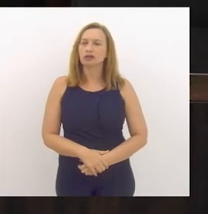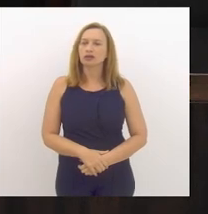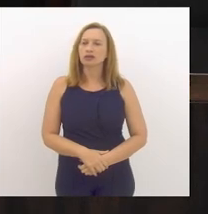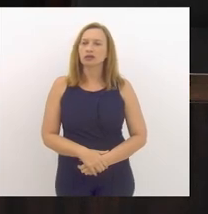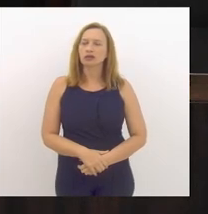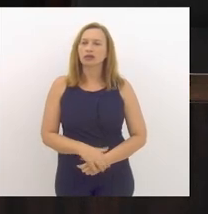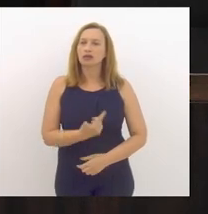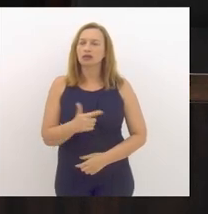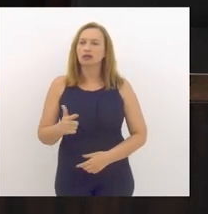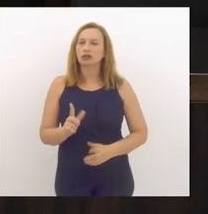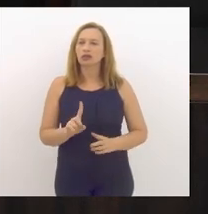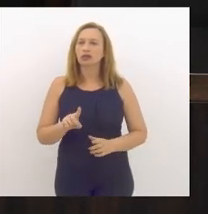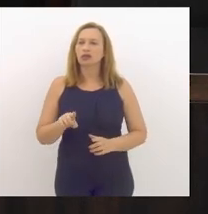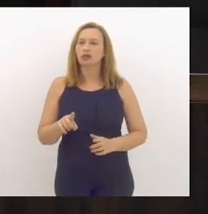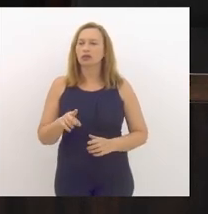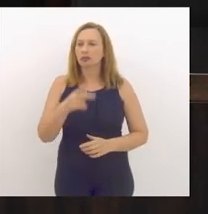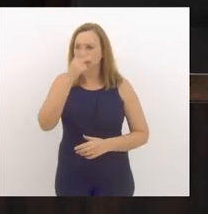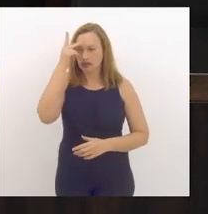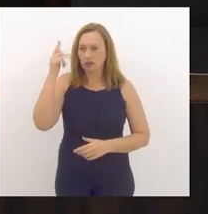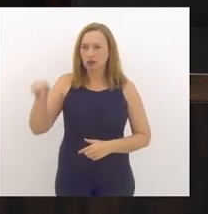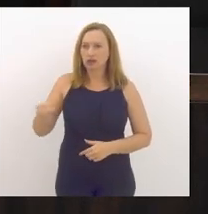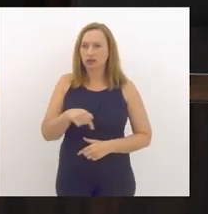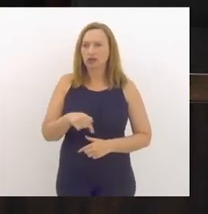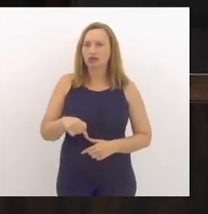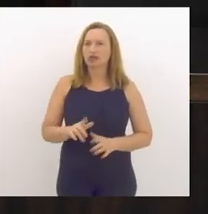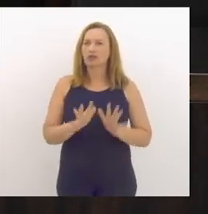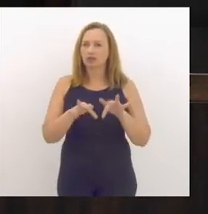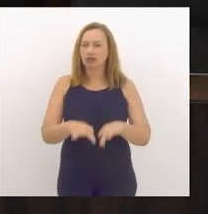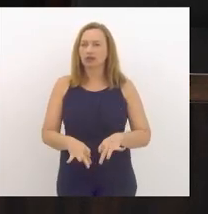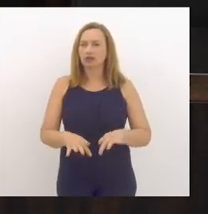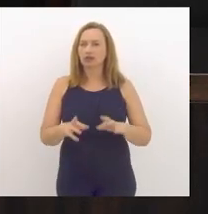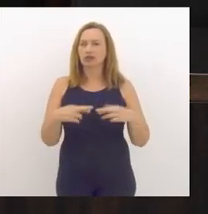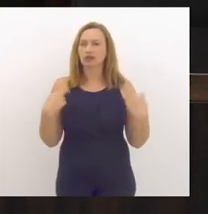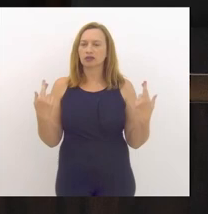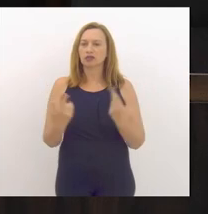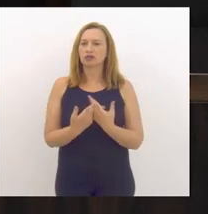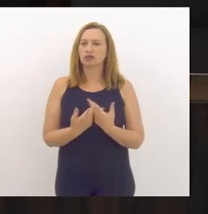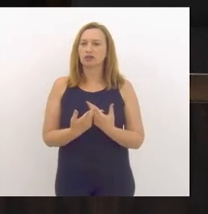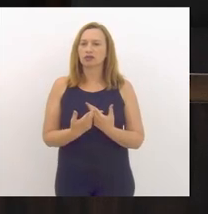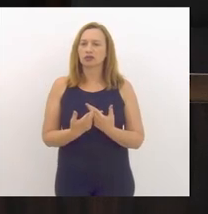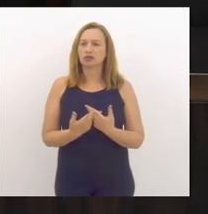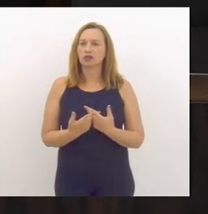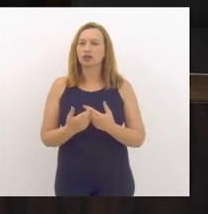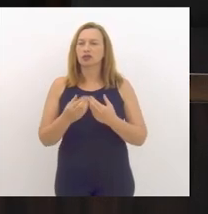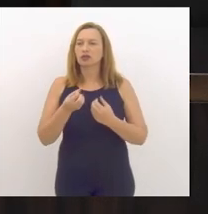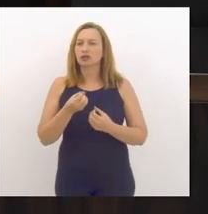e não havendo mais oradores inscritos, a presidência declara encerrada a presente sessão. Tenham todos uma